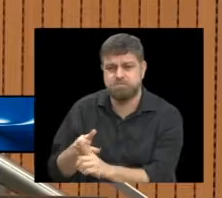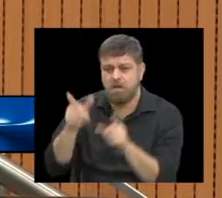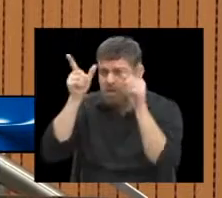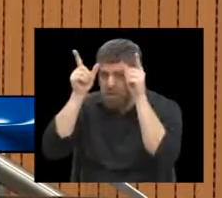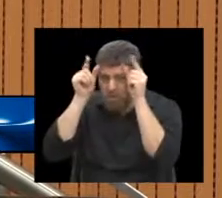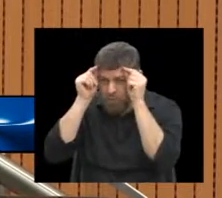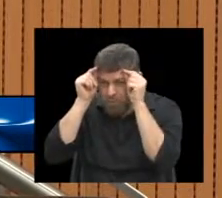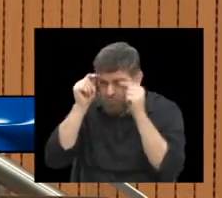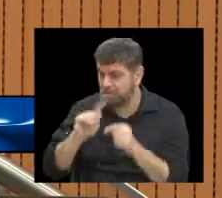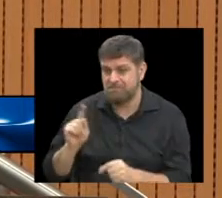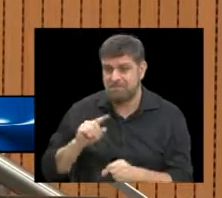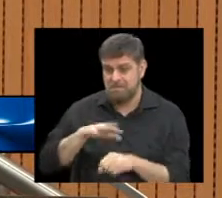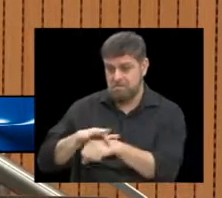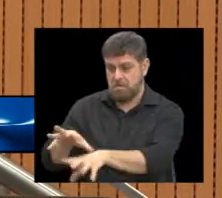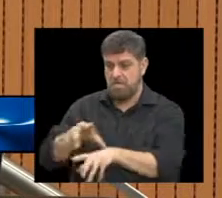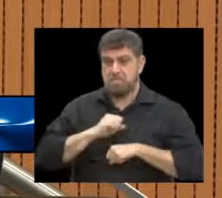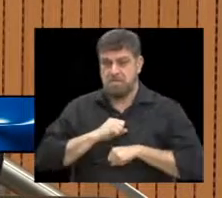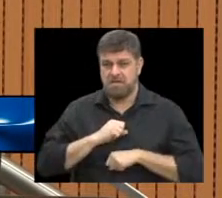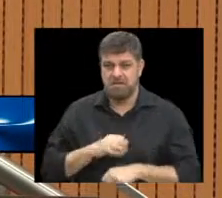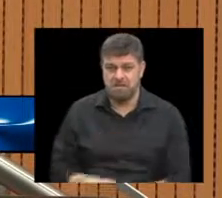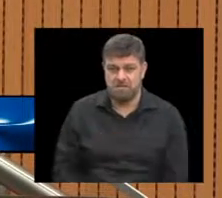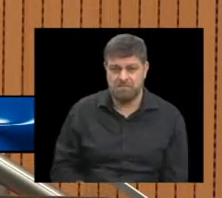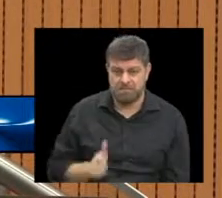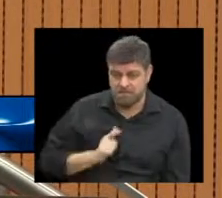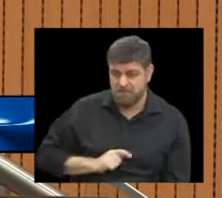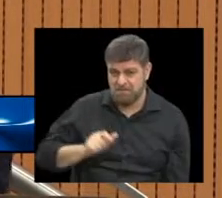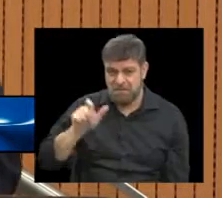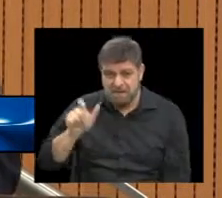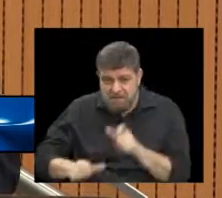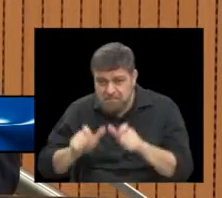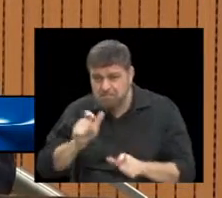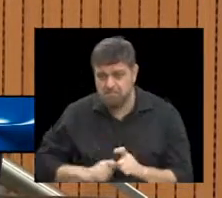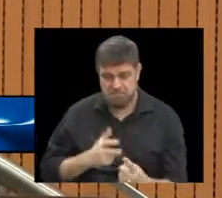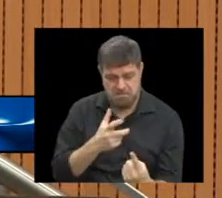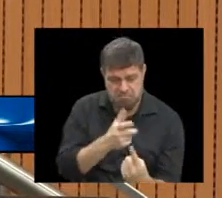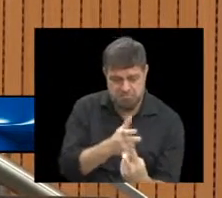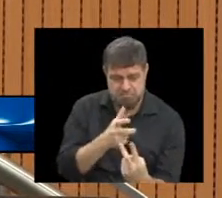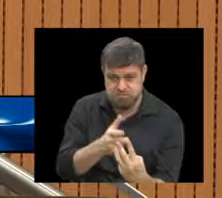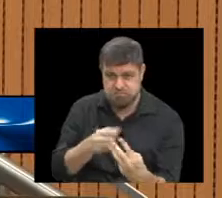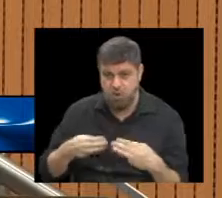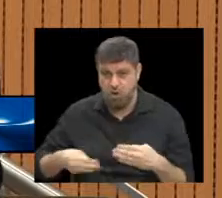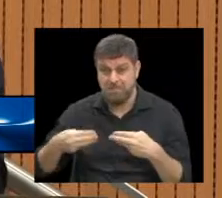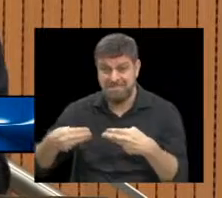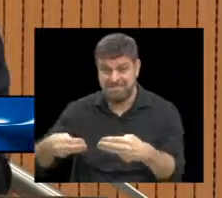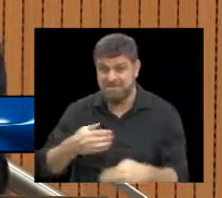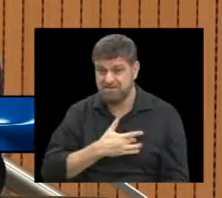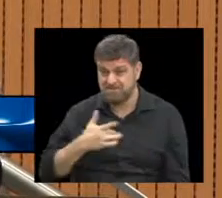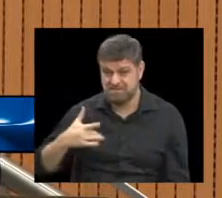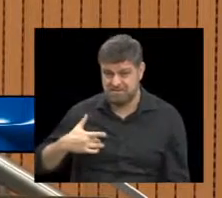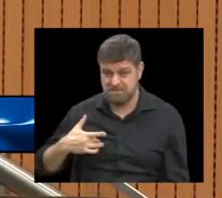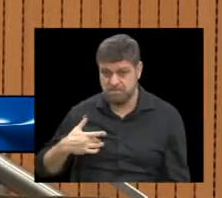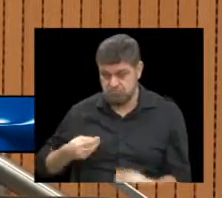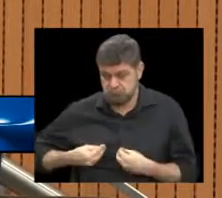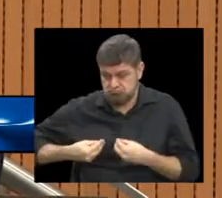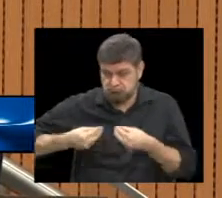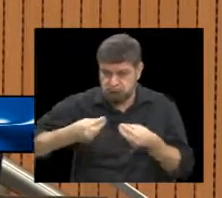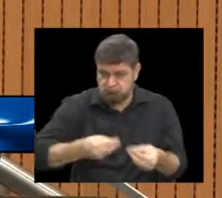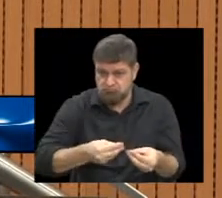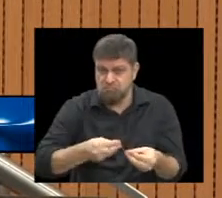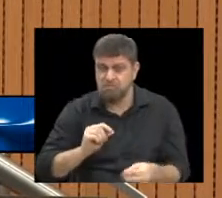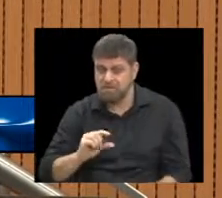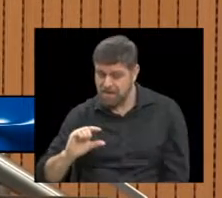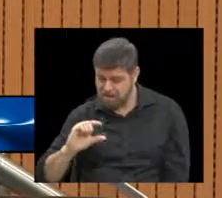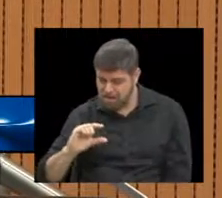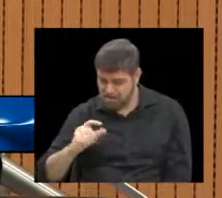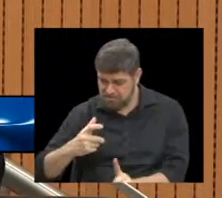do vírus atenuado. E a vacina que é disponibilizada pelo Ministério da Saúde é uma vacina que